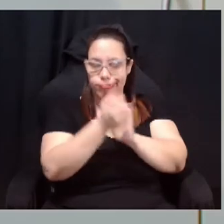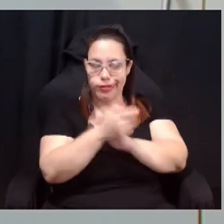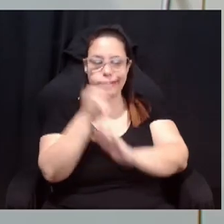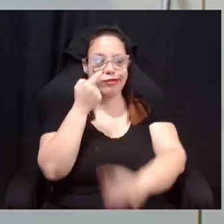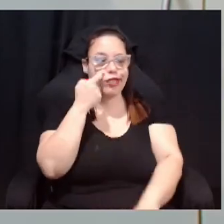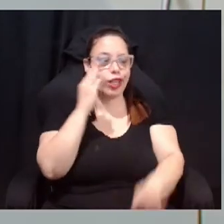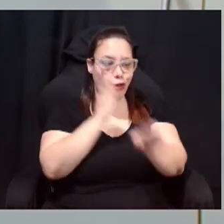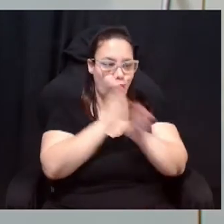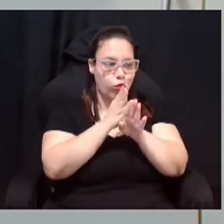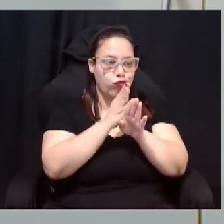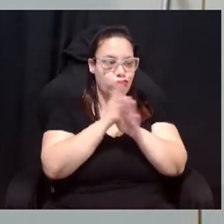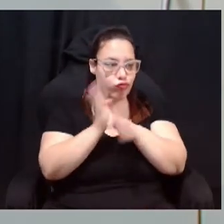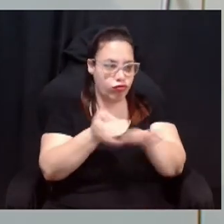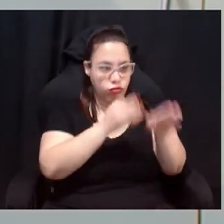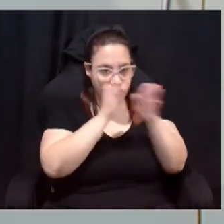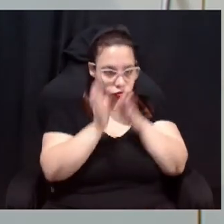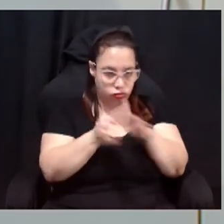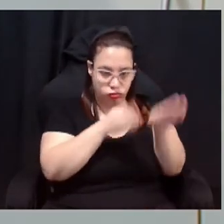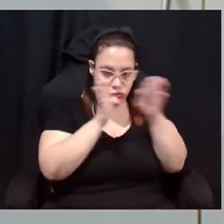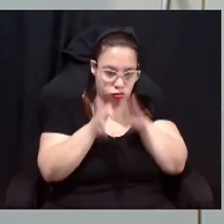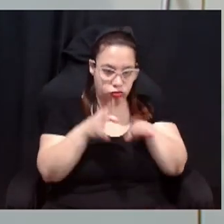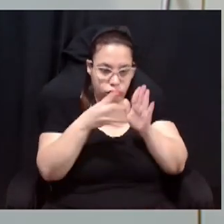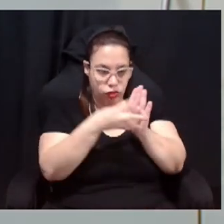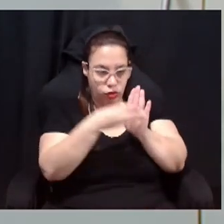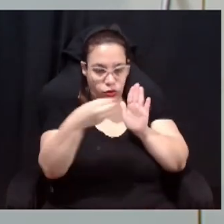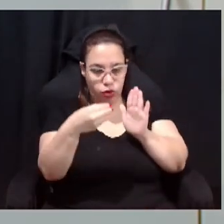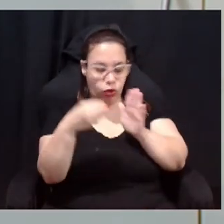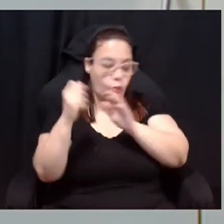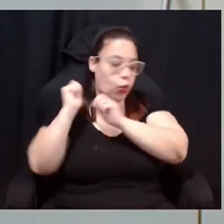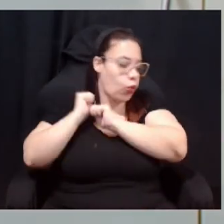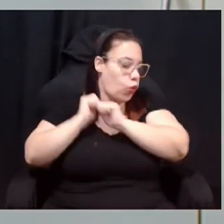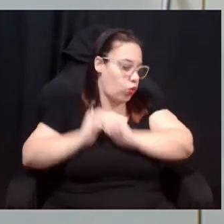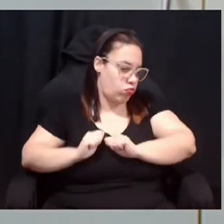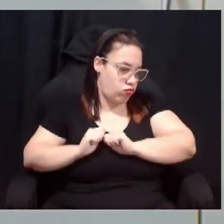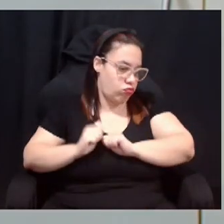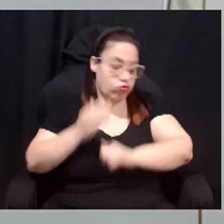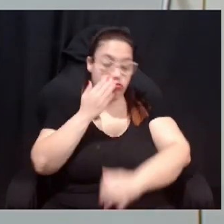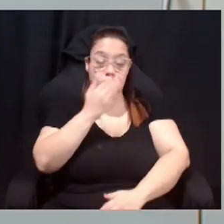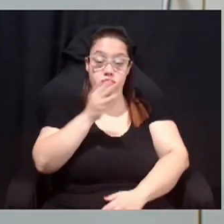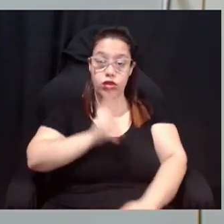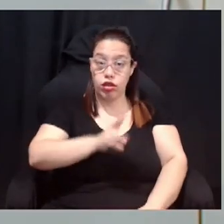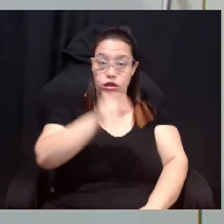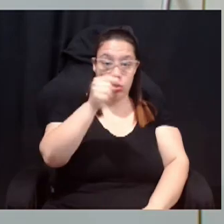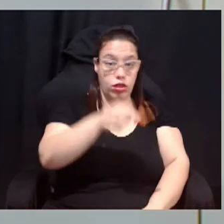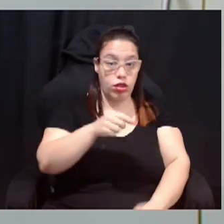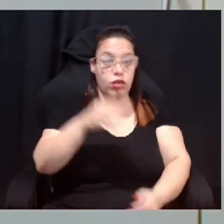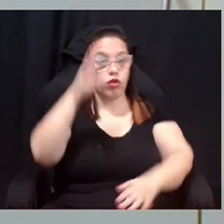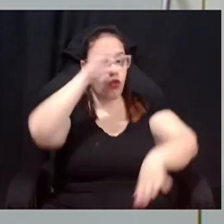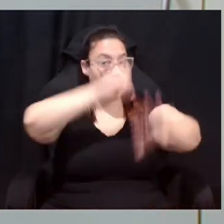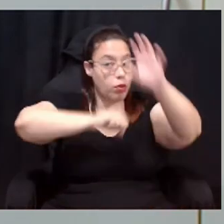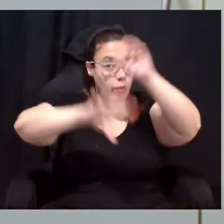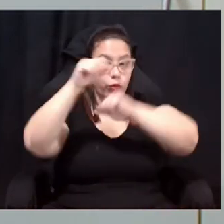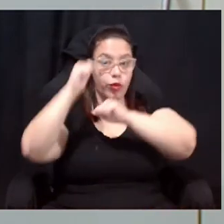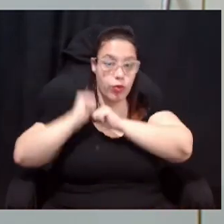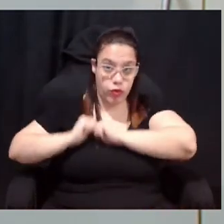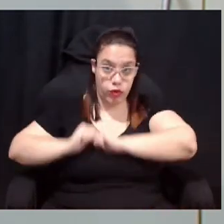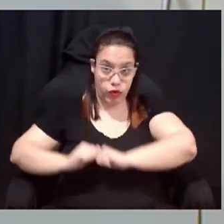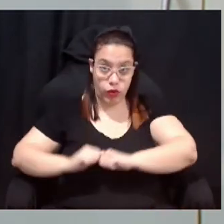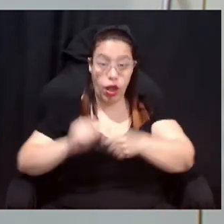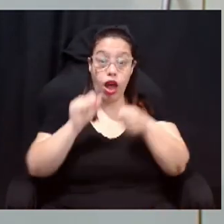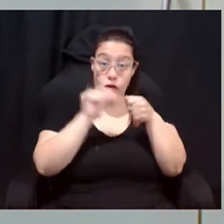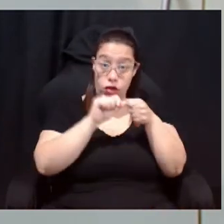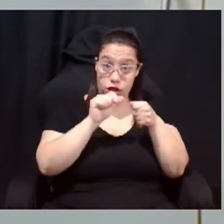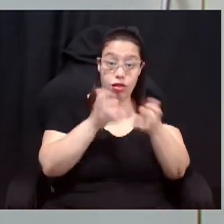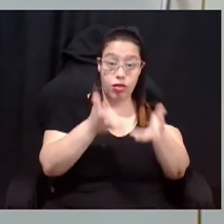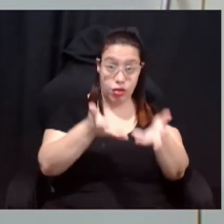Produzindo seus modelinhos de bolsas e tá sendo um pedido constante aqui. Vamos aprender bolsa, vamos aprender a fazer, que eu também quero